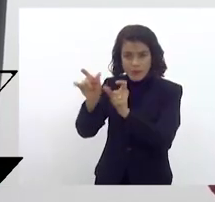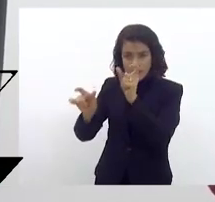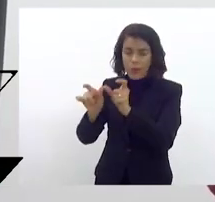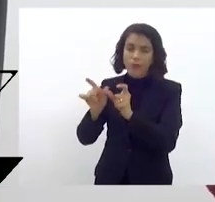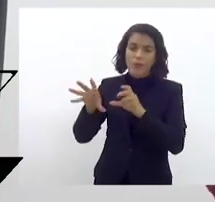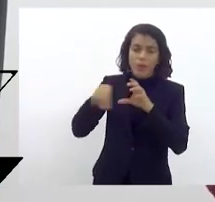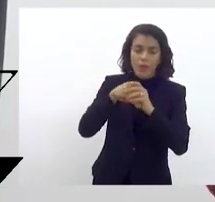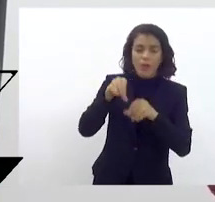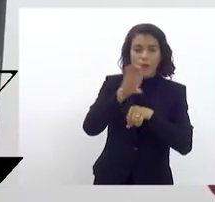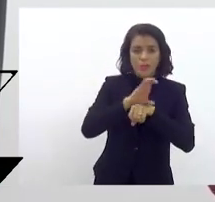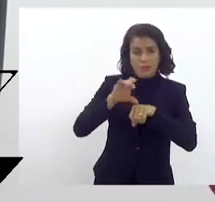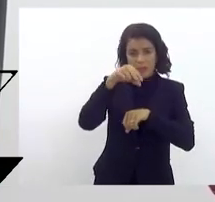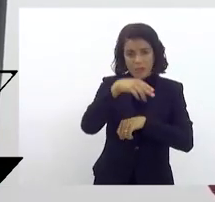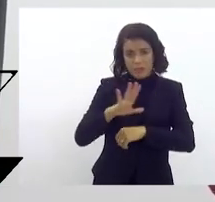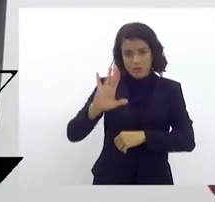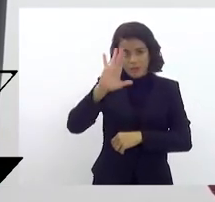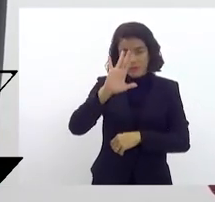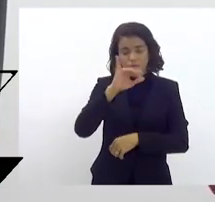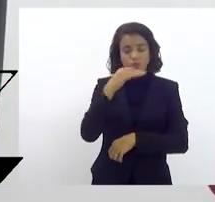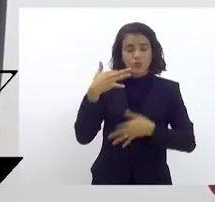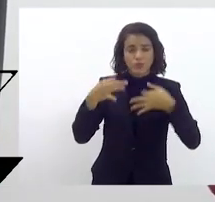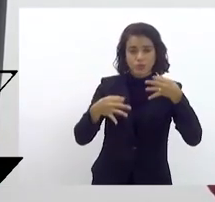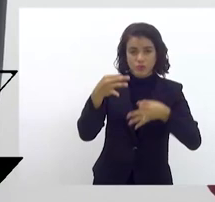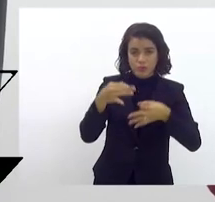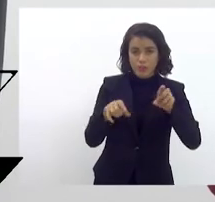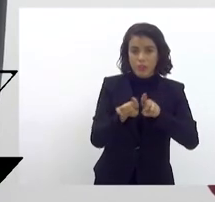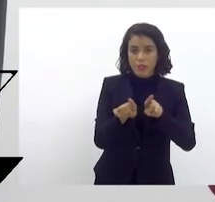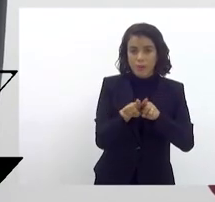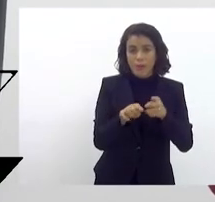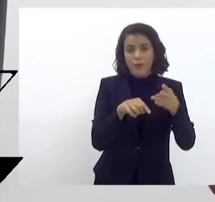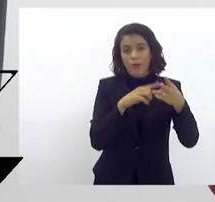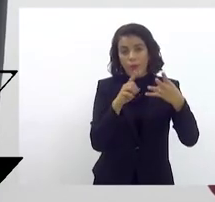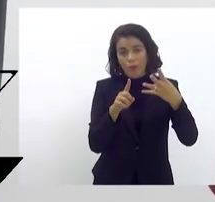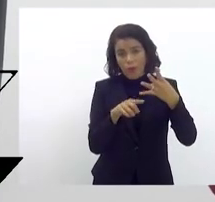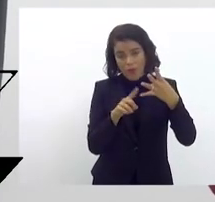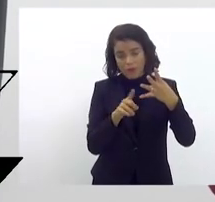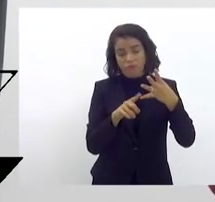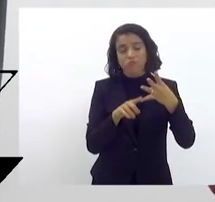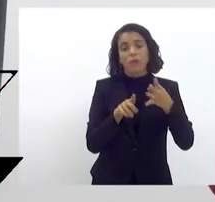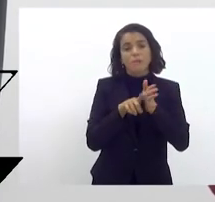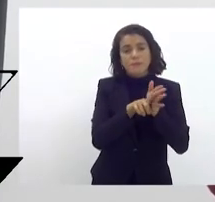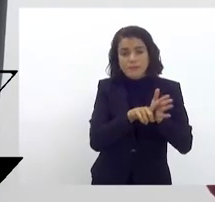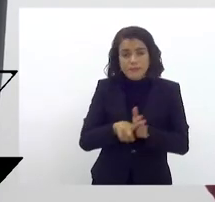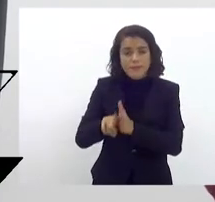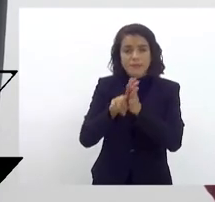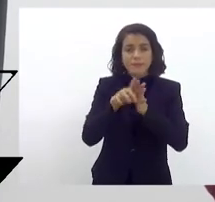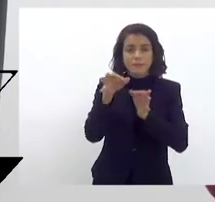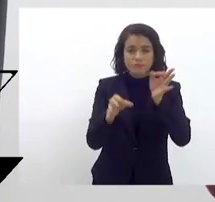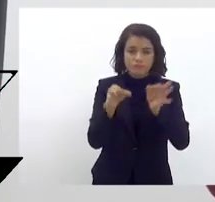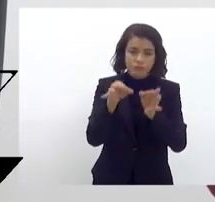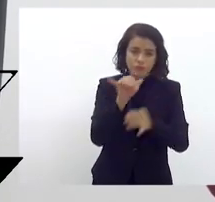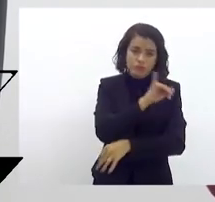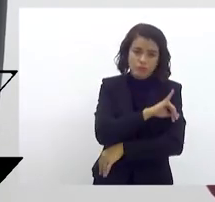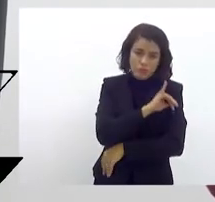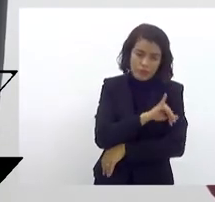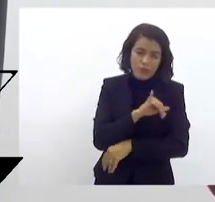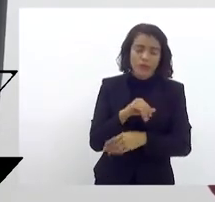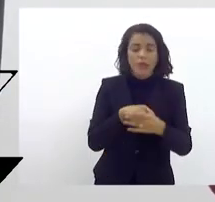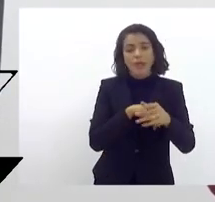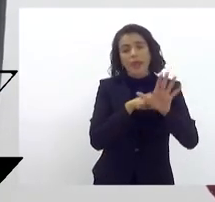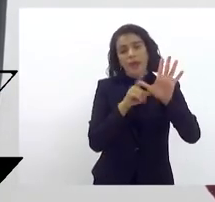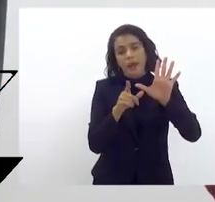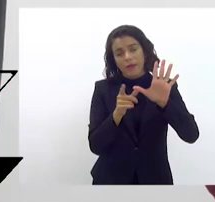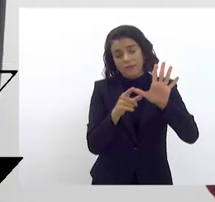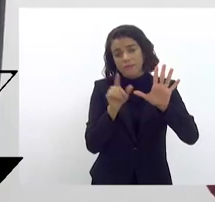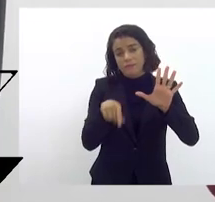Justiça uma quarta pesquisa da Defensoria Pública do Estado do Rio de Janeiro sobre reconhecimento fotográfico e a quinta